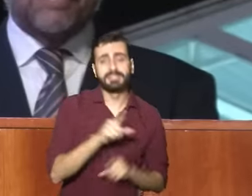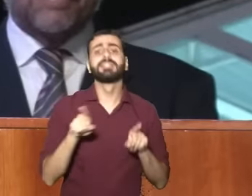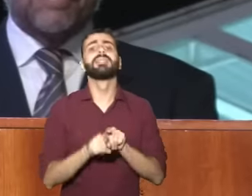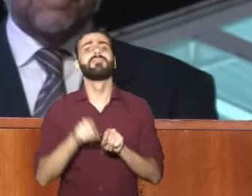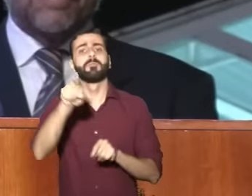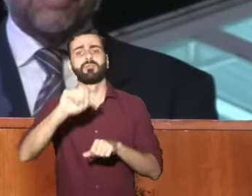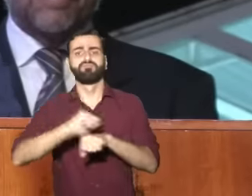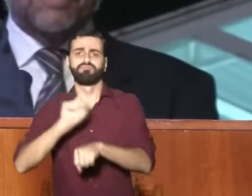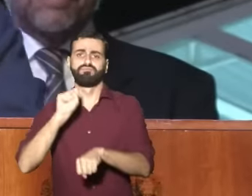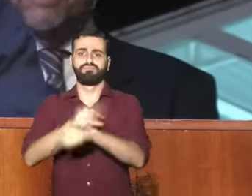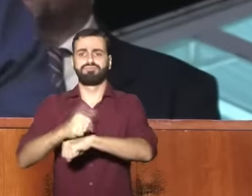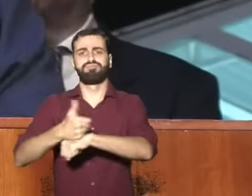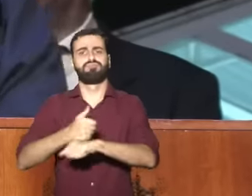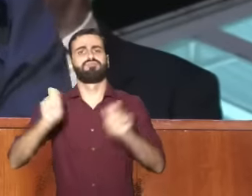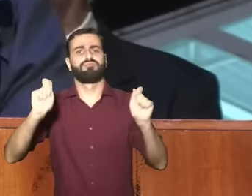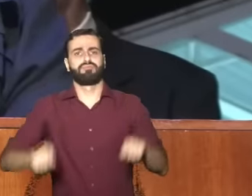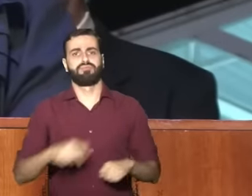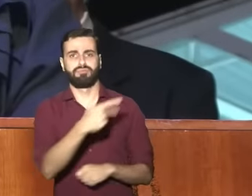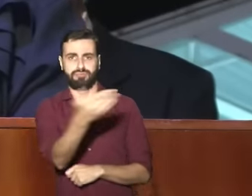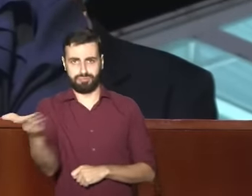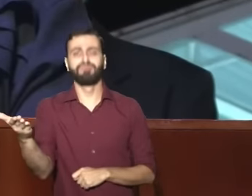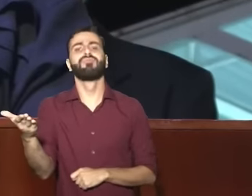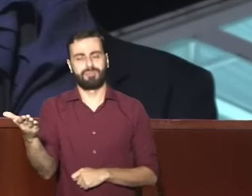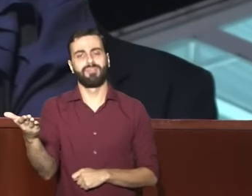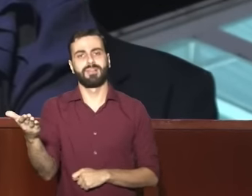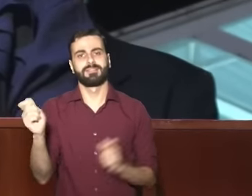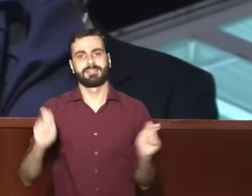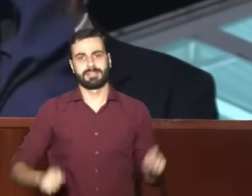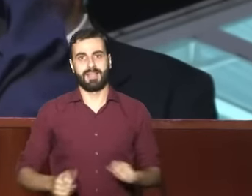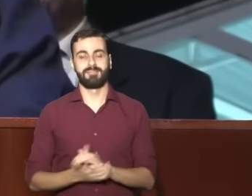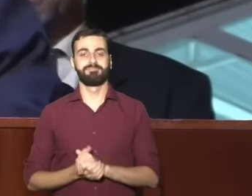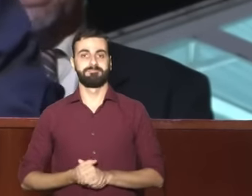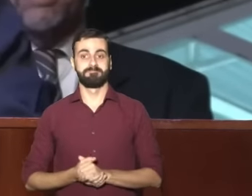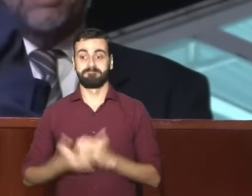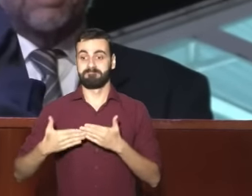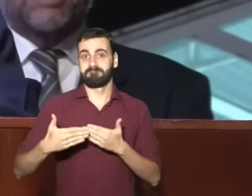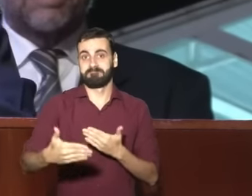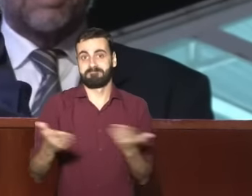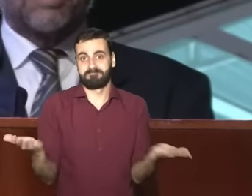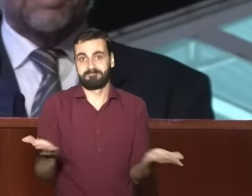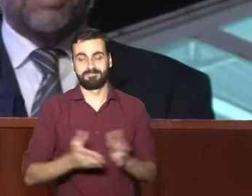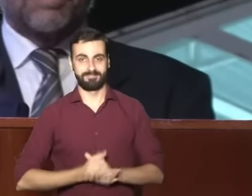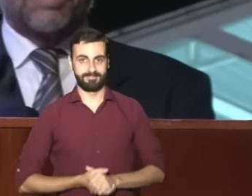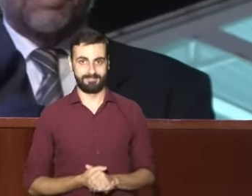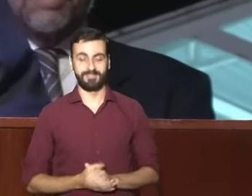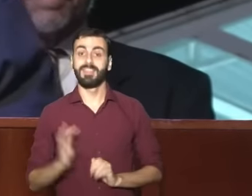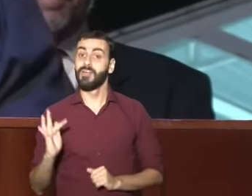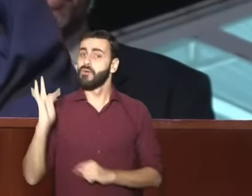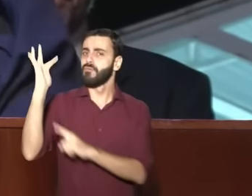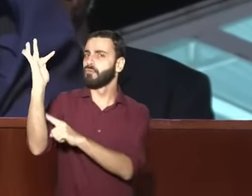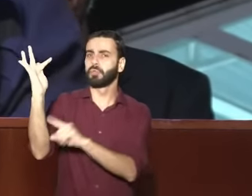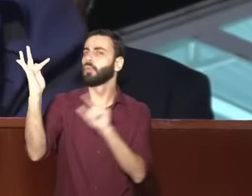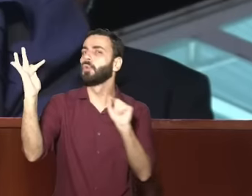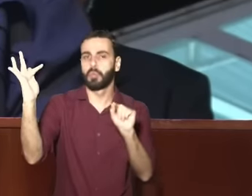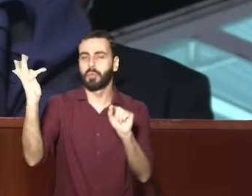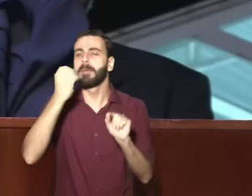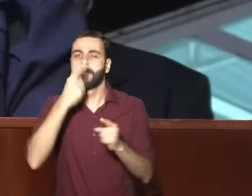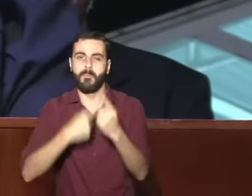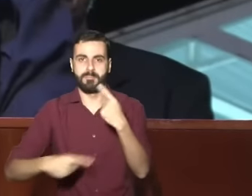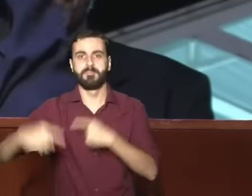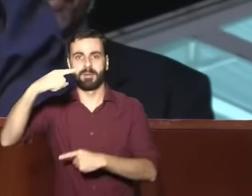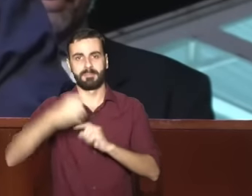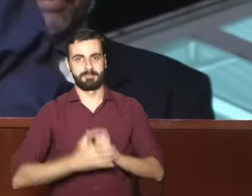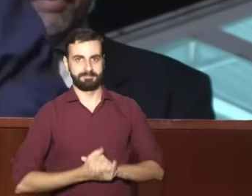do profissional capacitado que o mercado de trabalho recebe a partir de hoje. Que o futuro seja